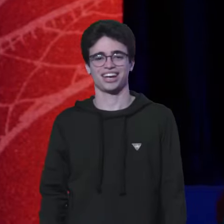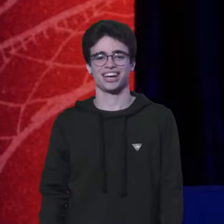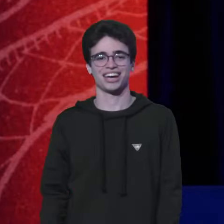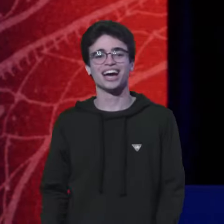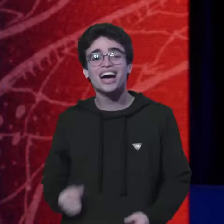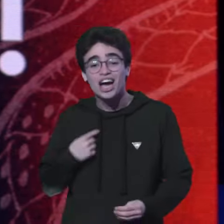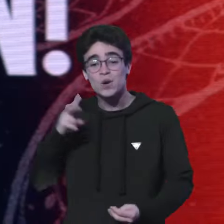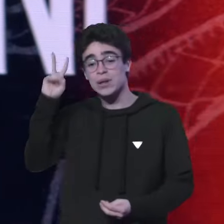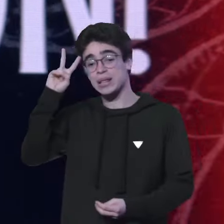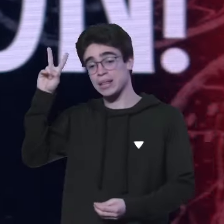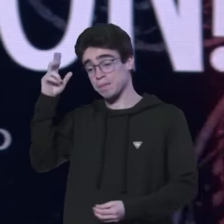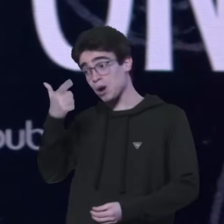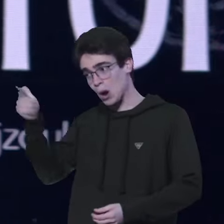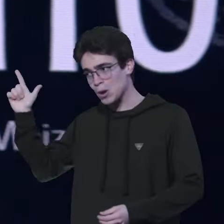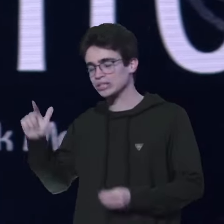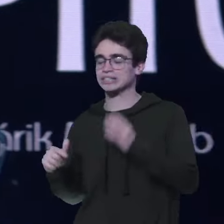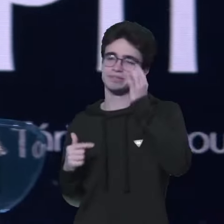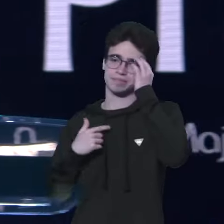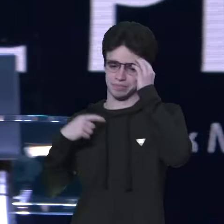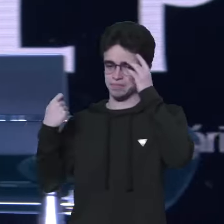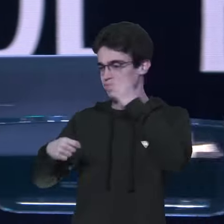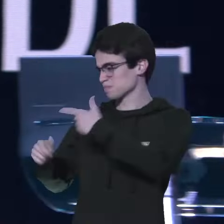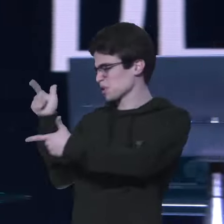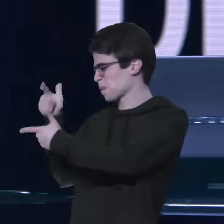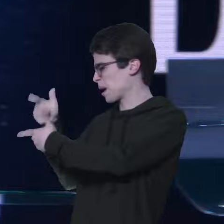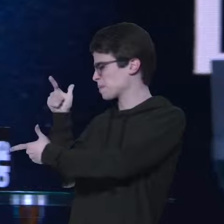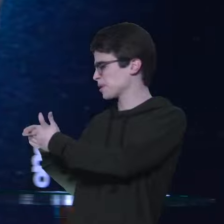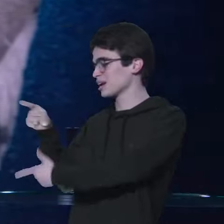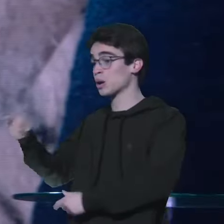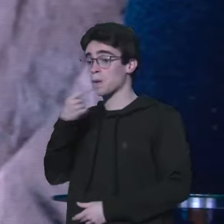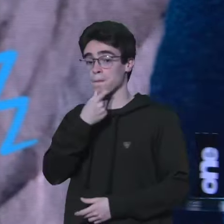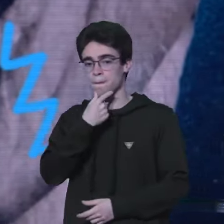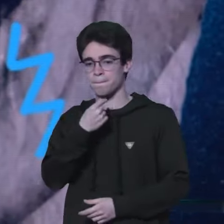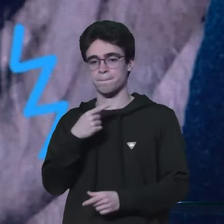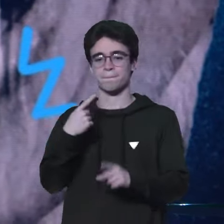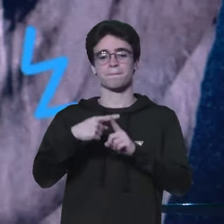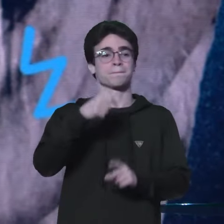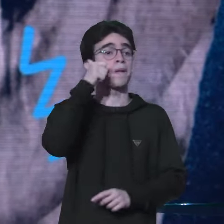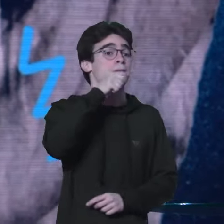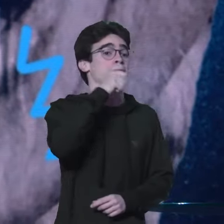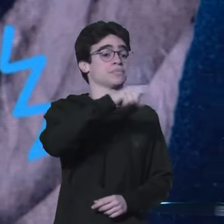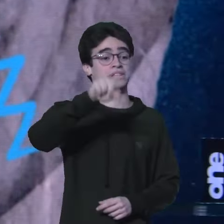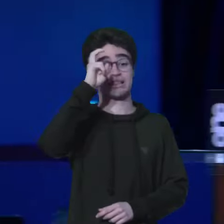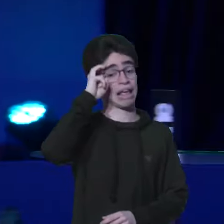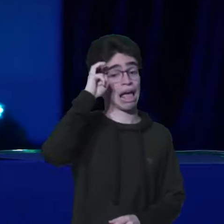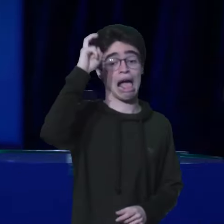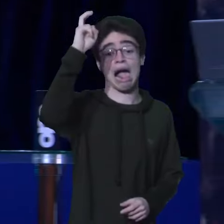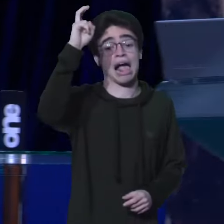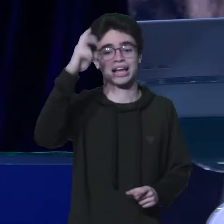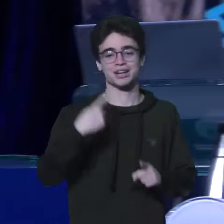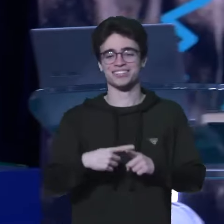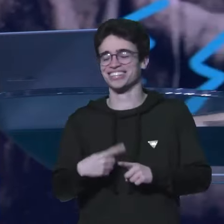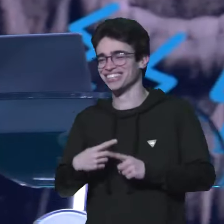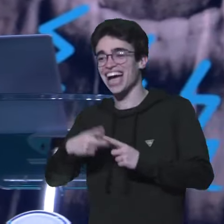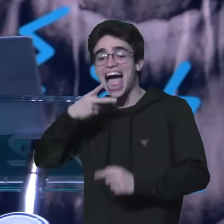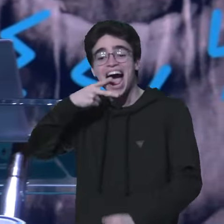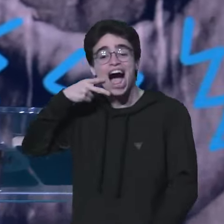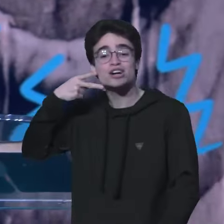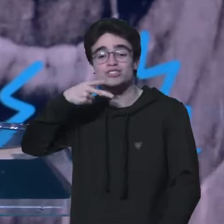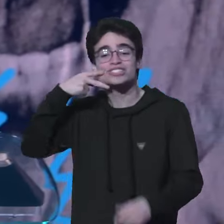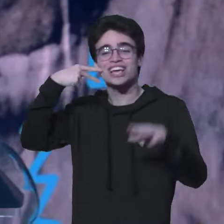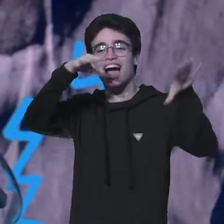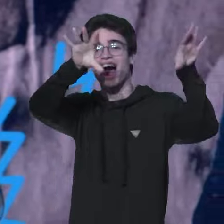Eu lembro uma vez que eu tive que dar bronca no menino, que as meninas foram muito inteligentes e colocaram as calcinhas dela para secar